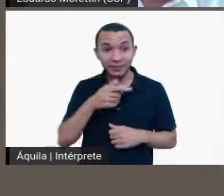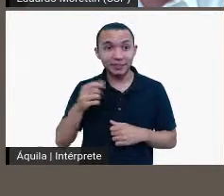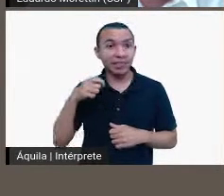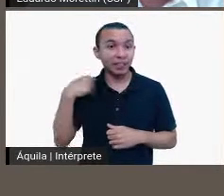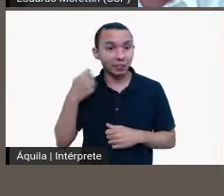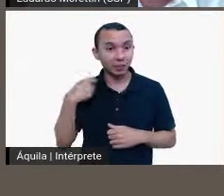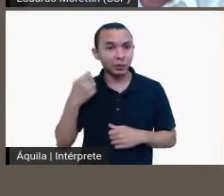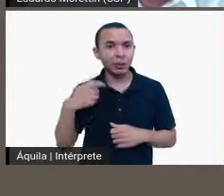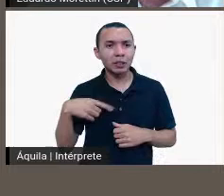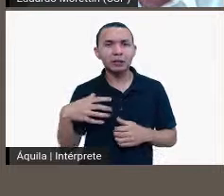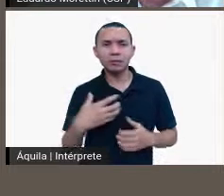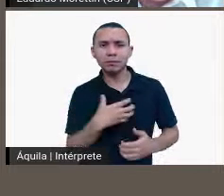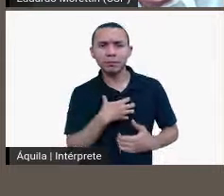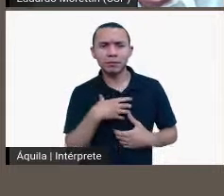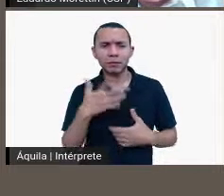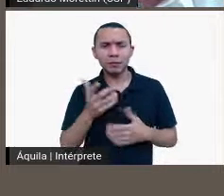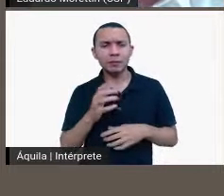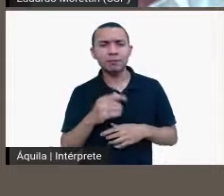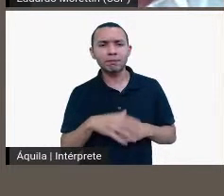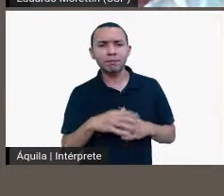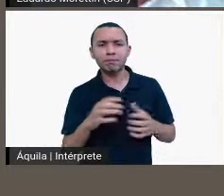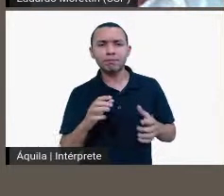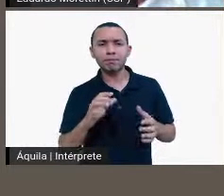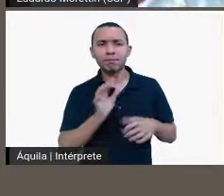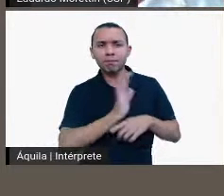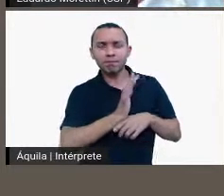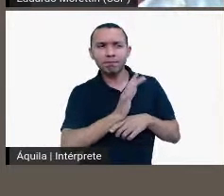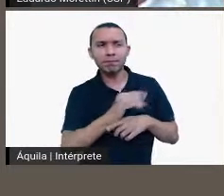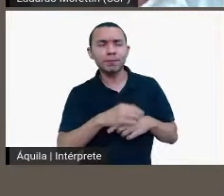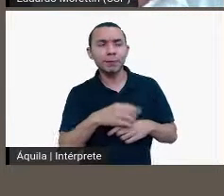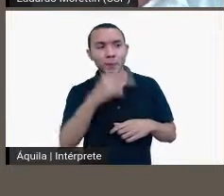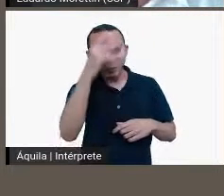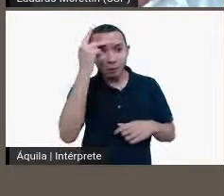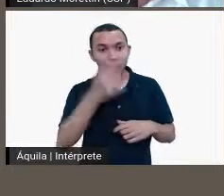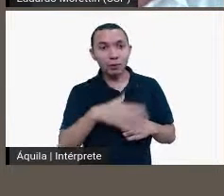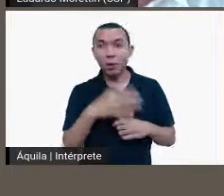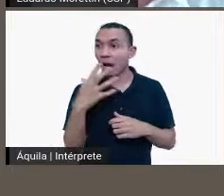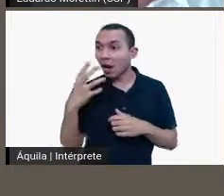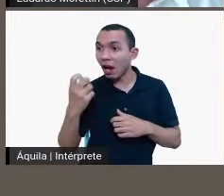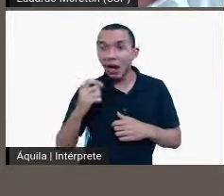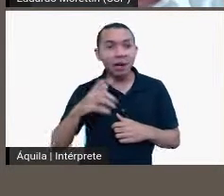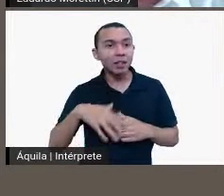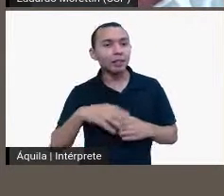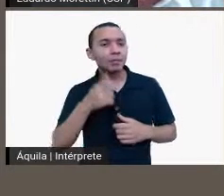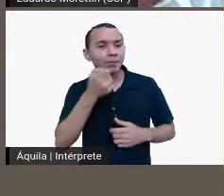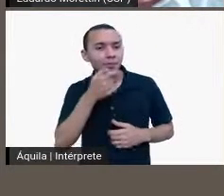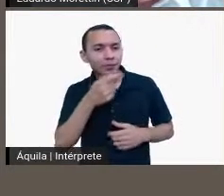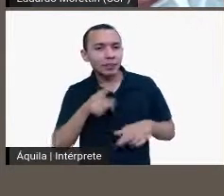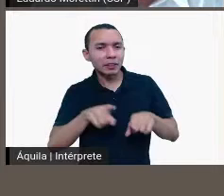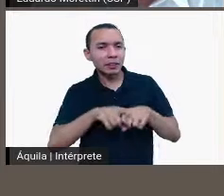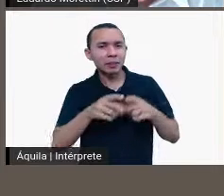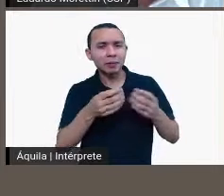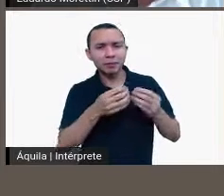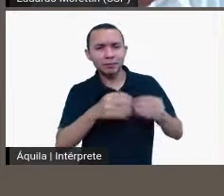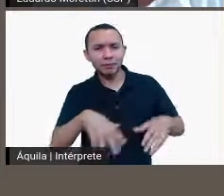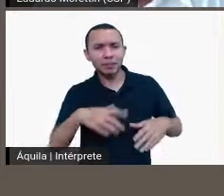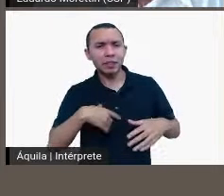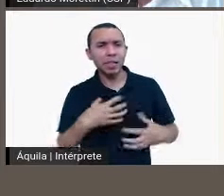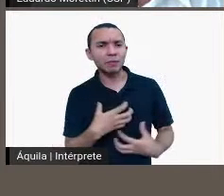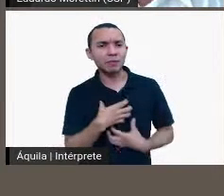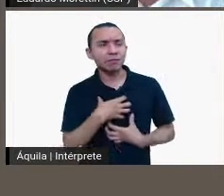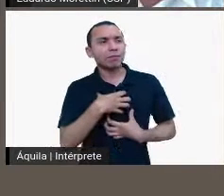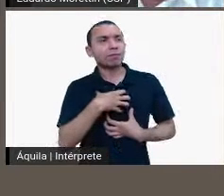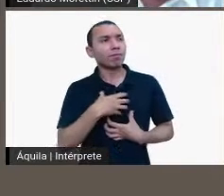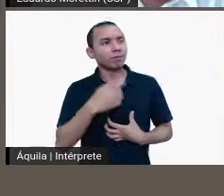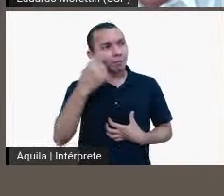o sentido íntimo do cinema e atraiu a comédia do absurdo e ao trágico com igual inspiração. Na